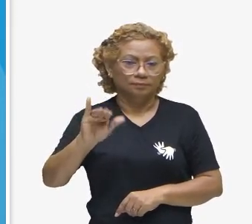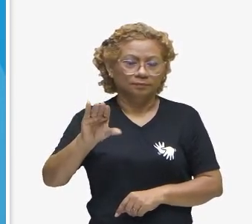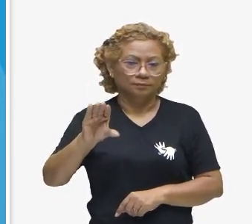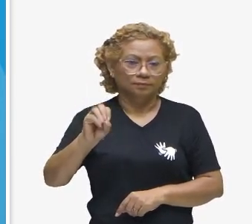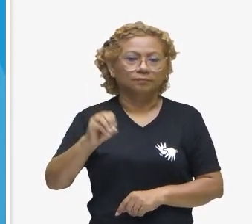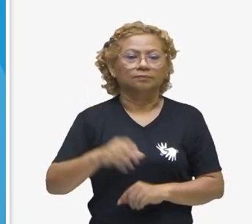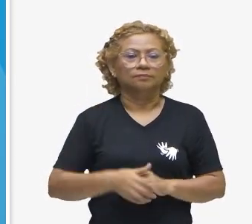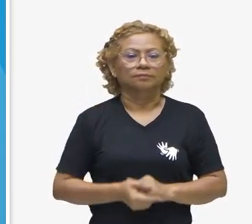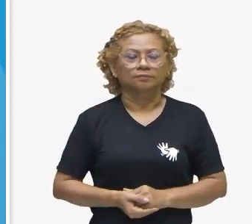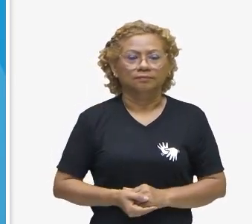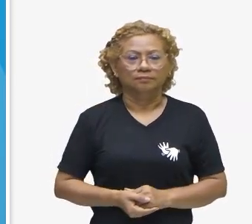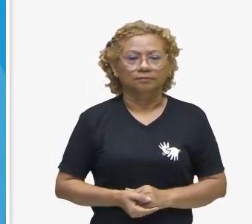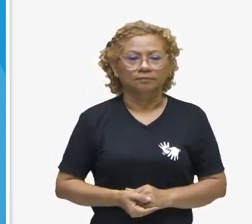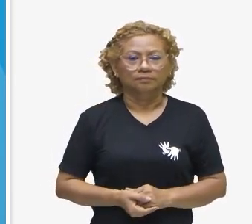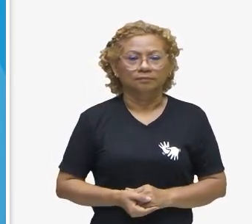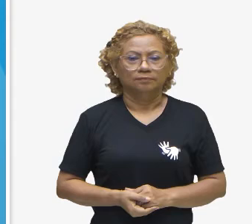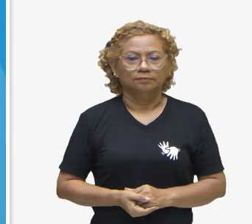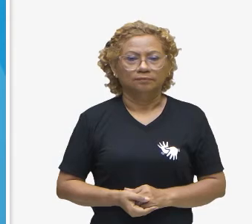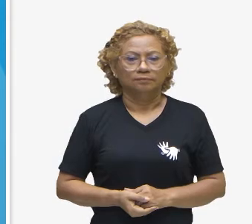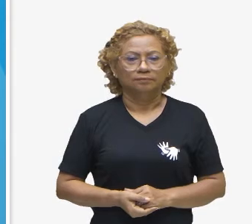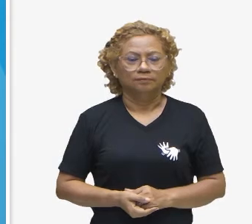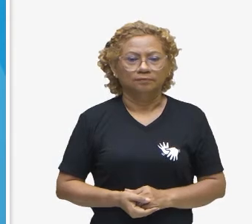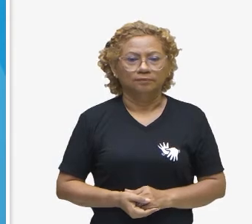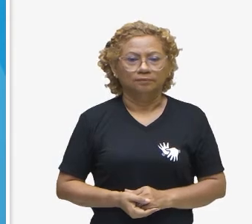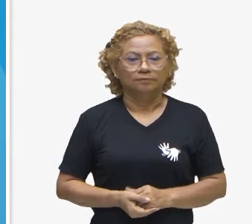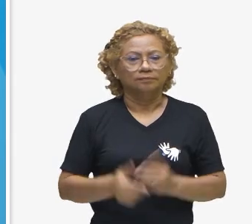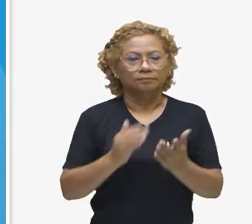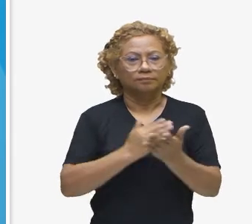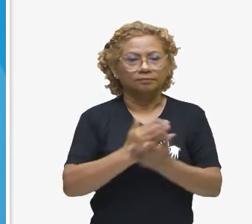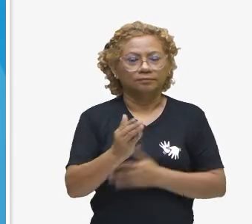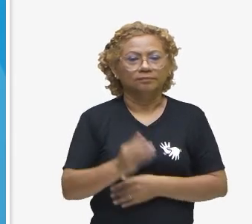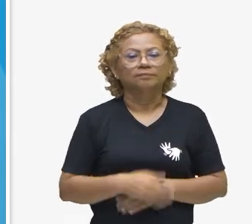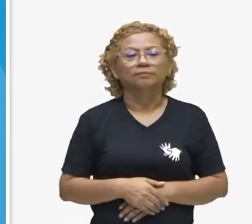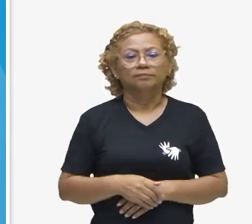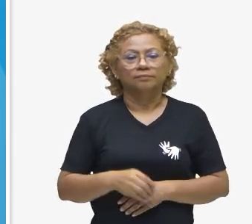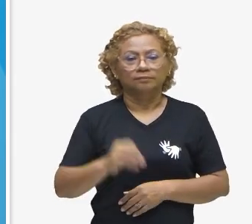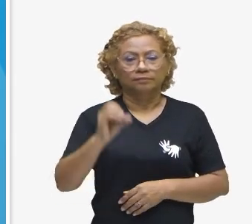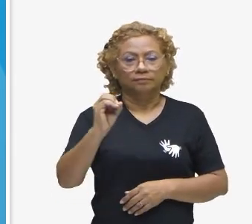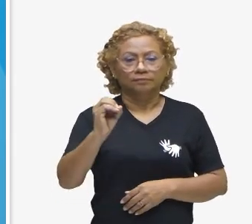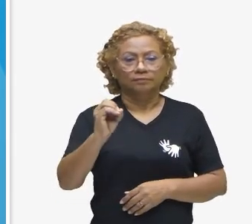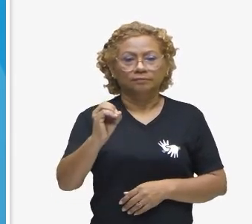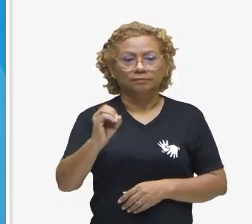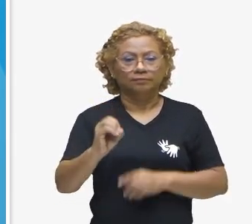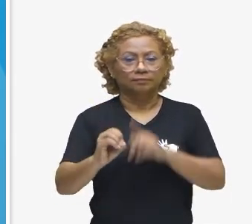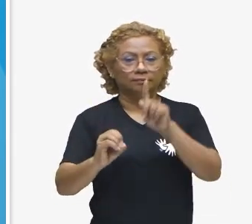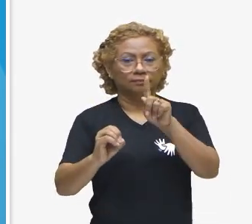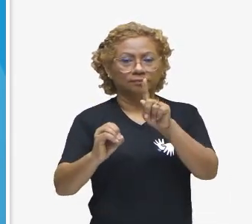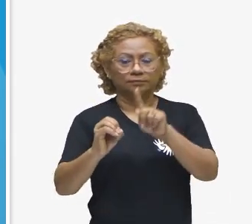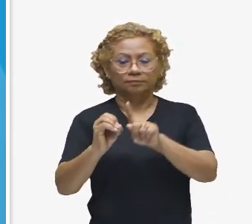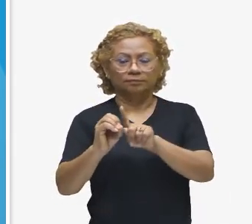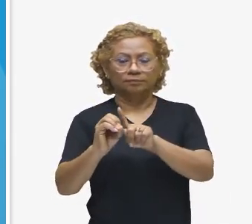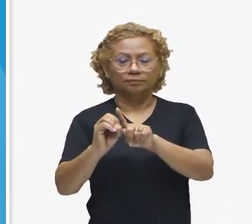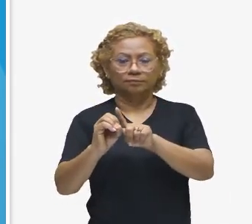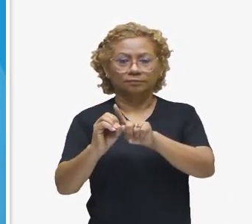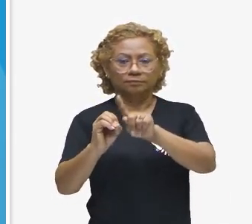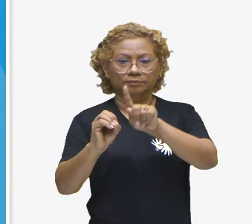positivo, desce para cá, desce de novo, e aqui ele começa a subir.